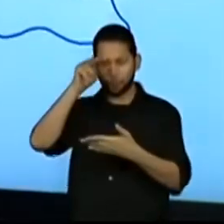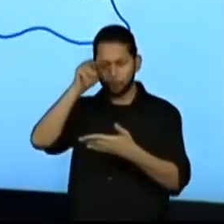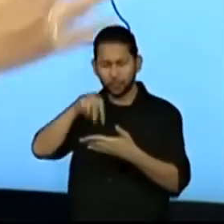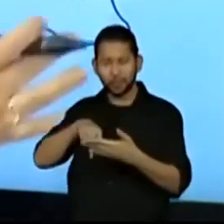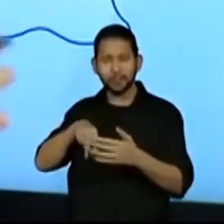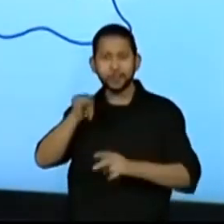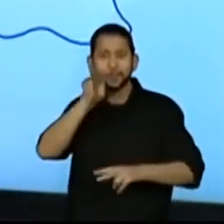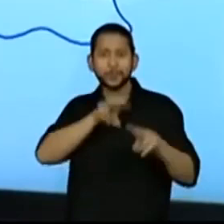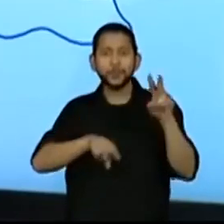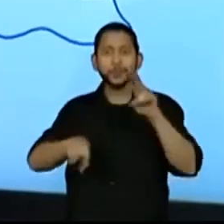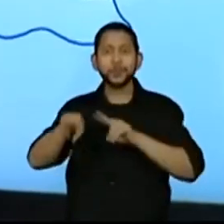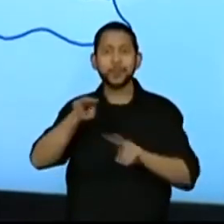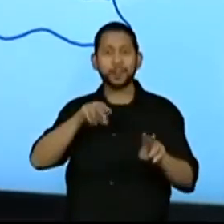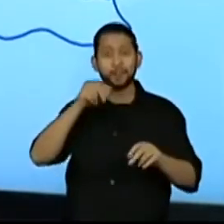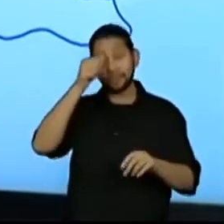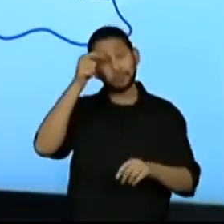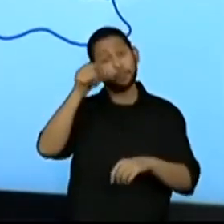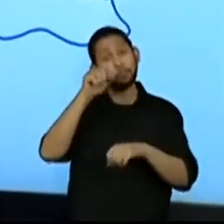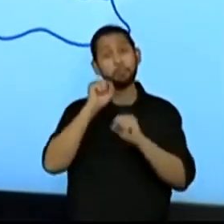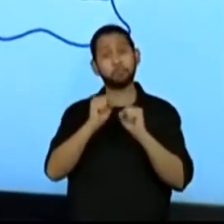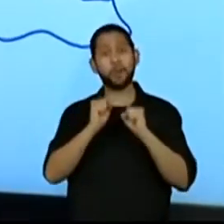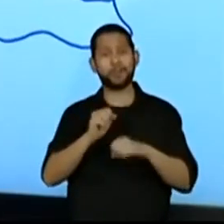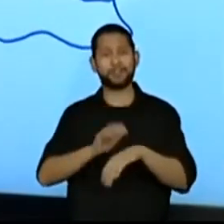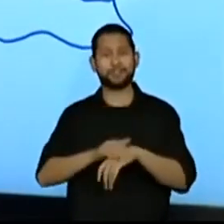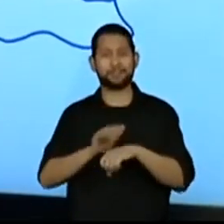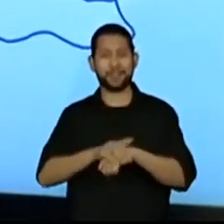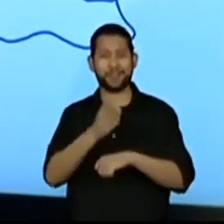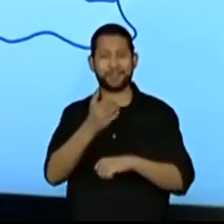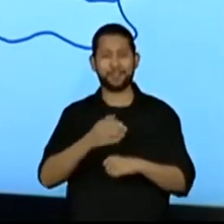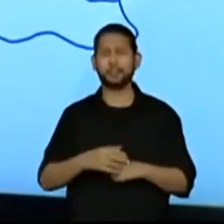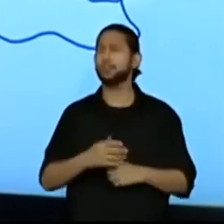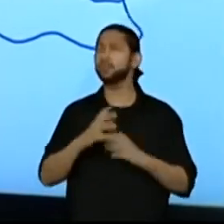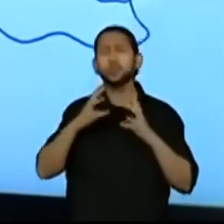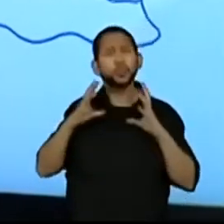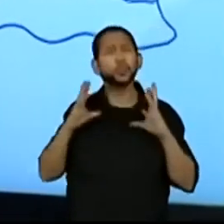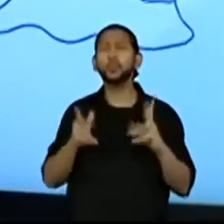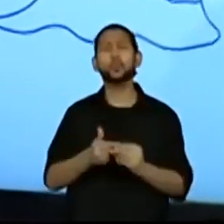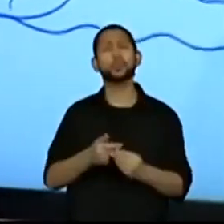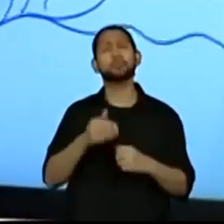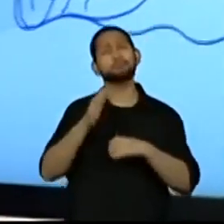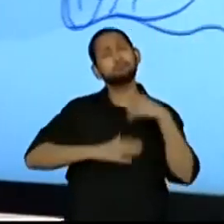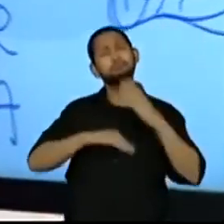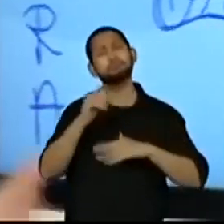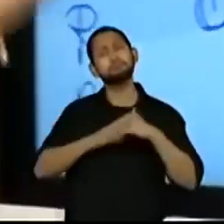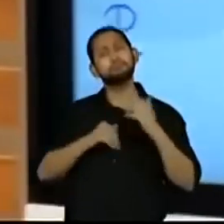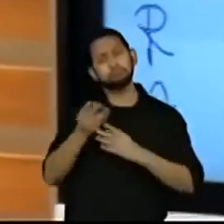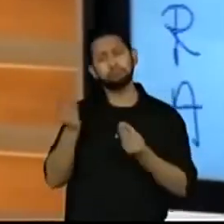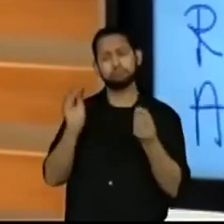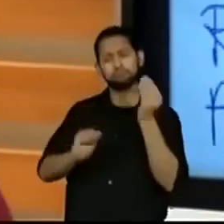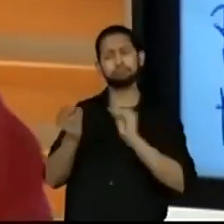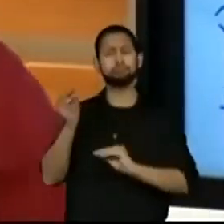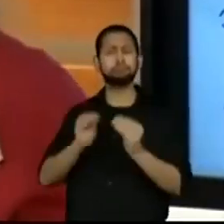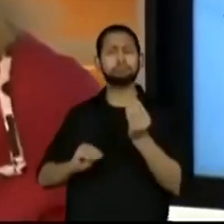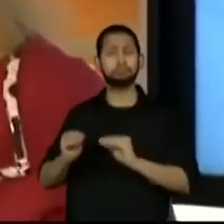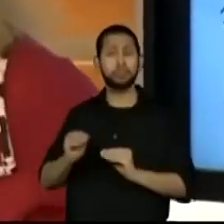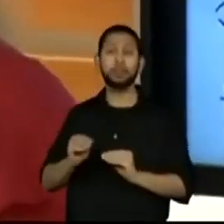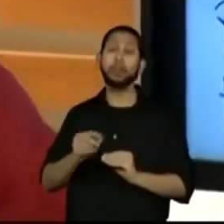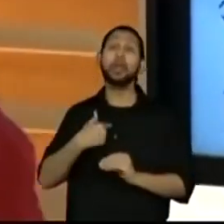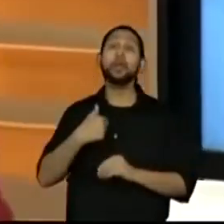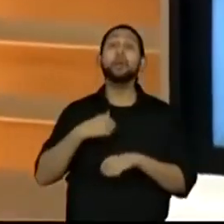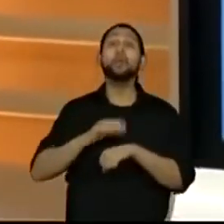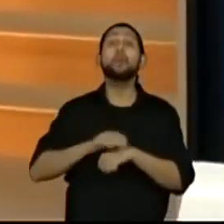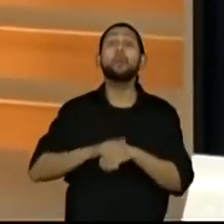ou preencher todo, né? Toda essa situação de aprendizagem, ela pode também ser transformada num